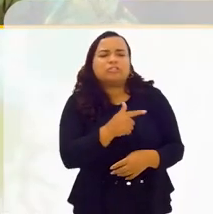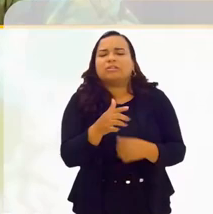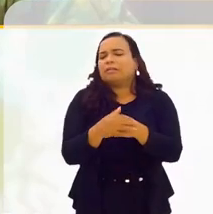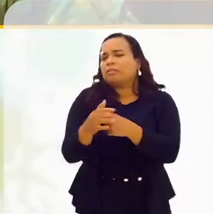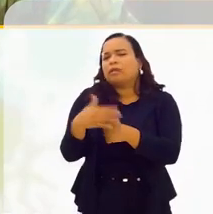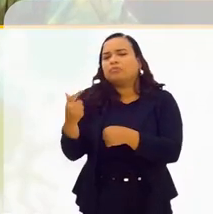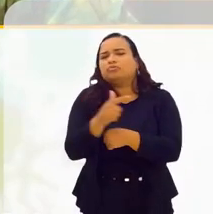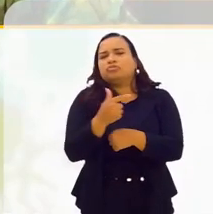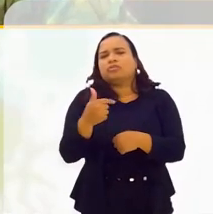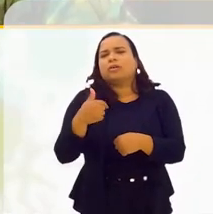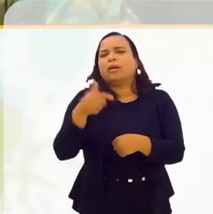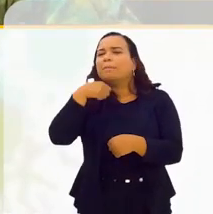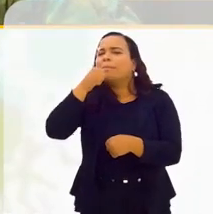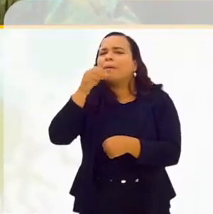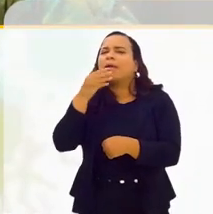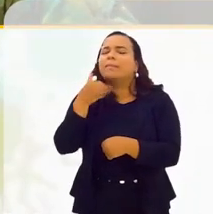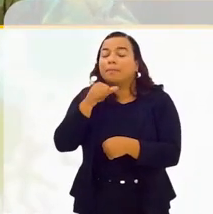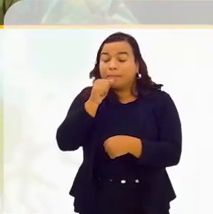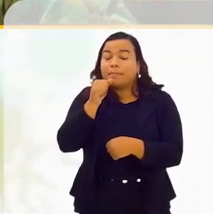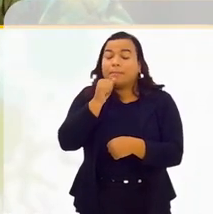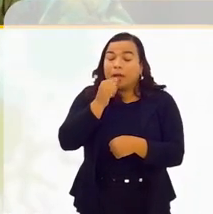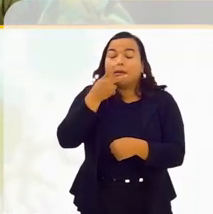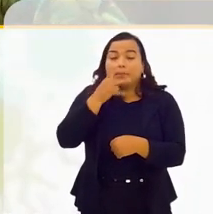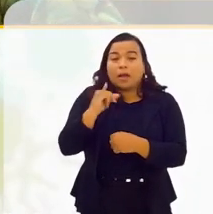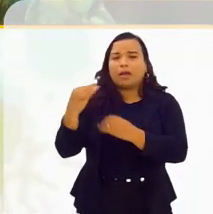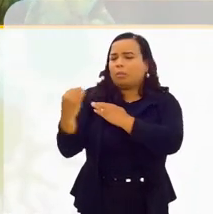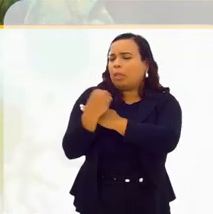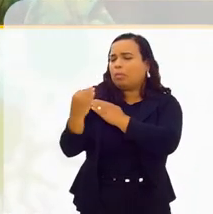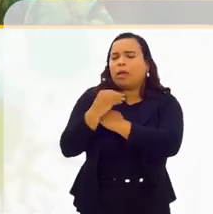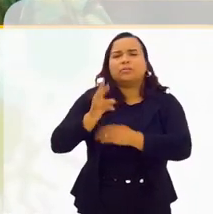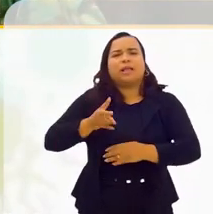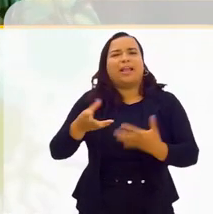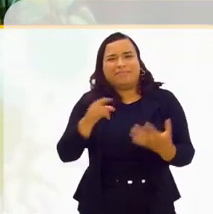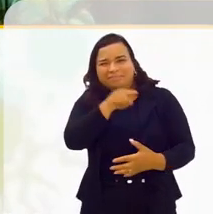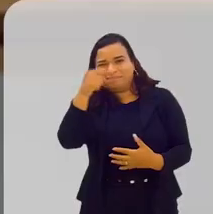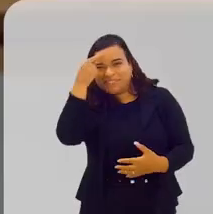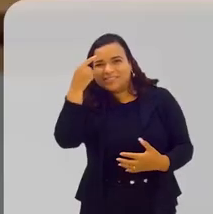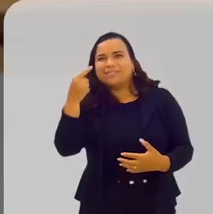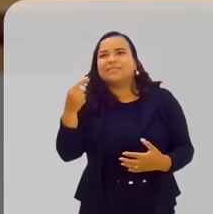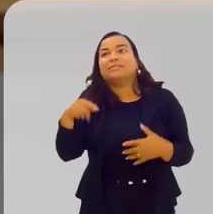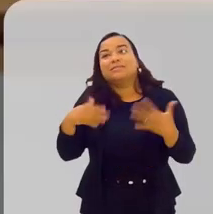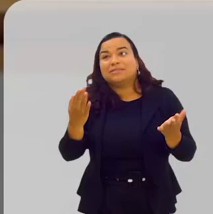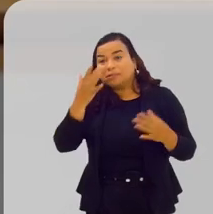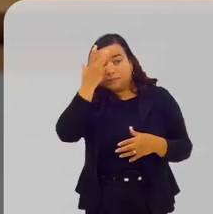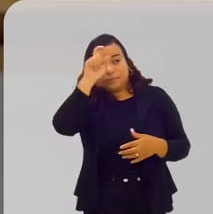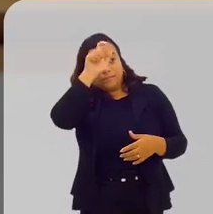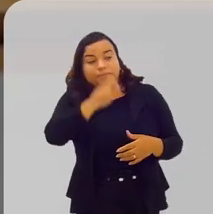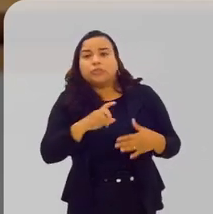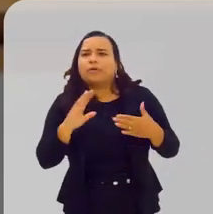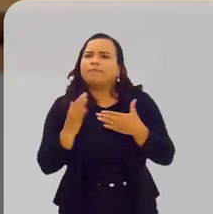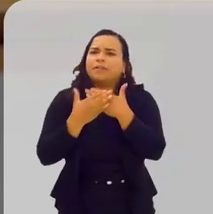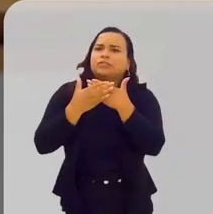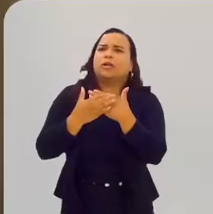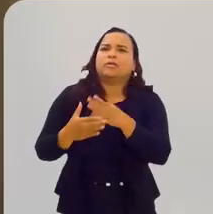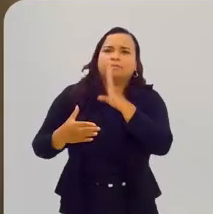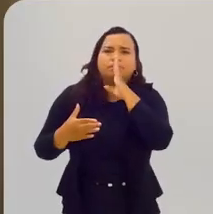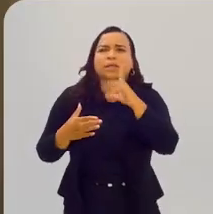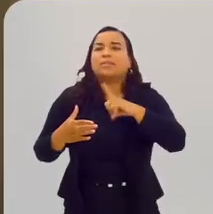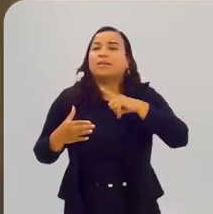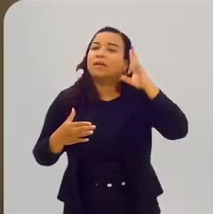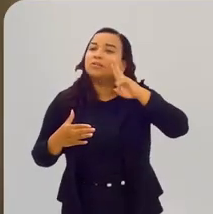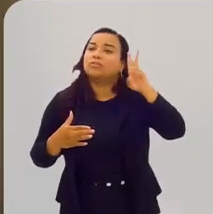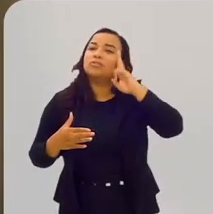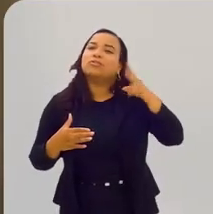alguma coisa assim então talvez uma pessoa que eu encontrei que seja fechada ela tem a história dela ela tem